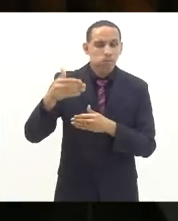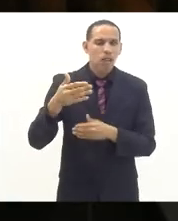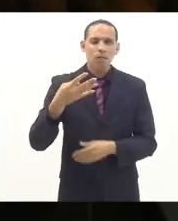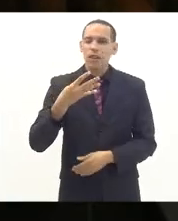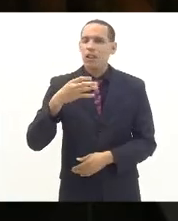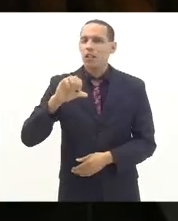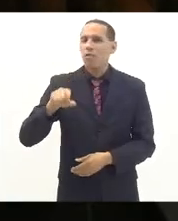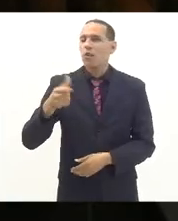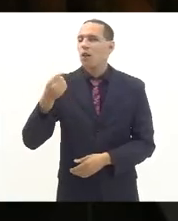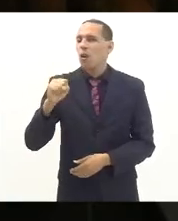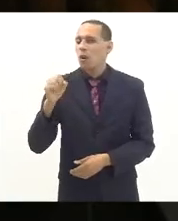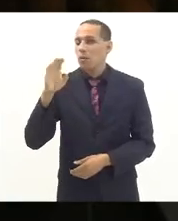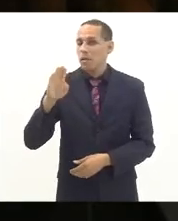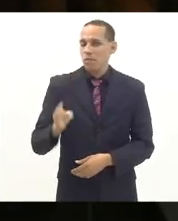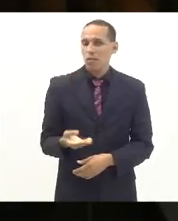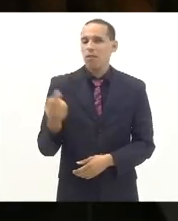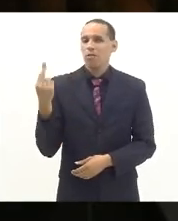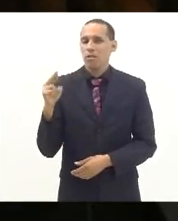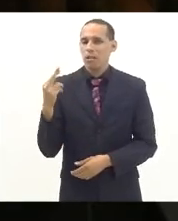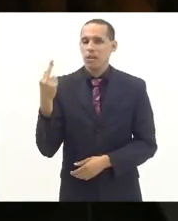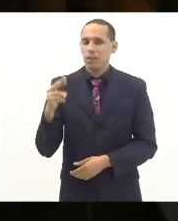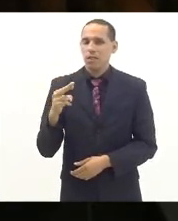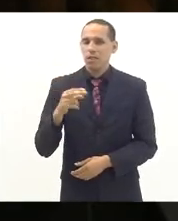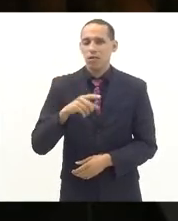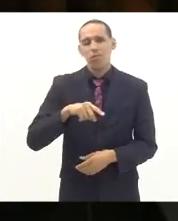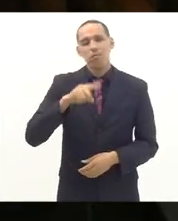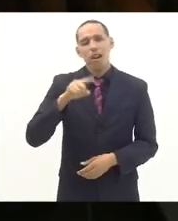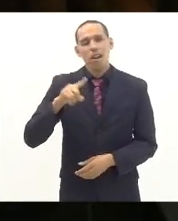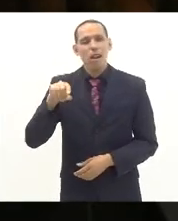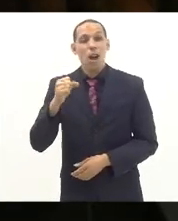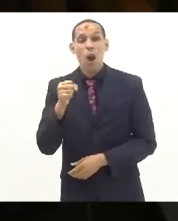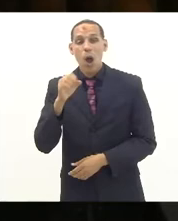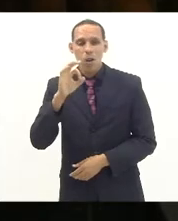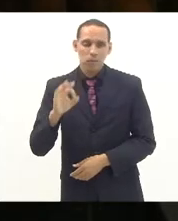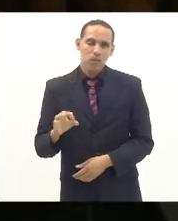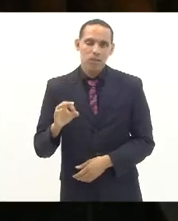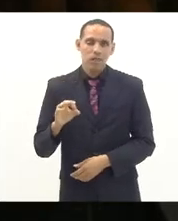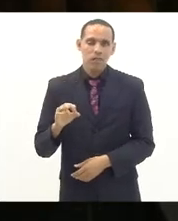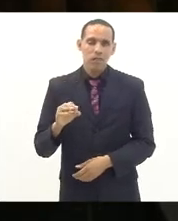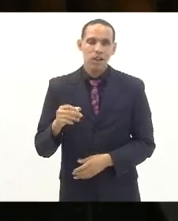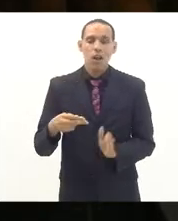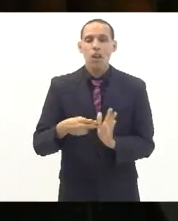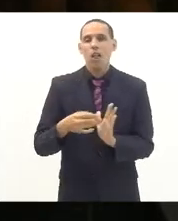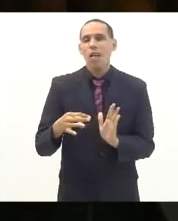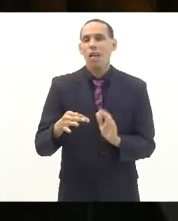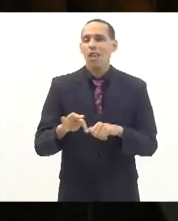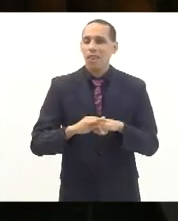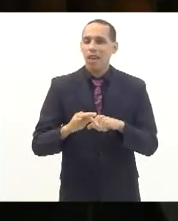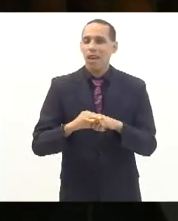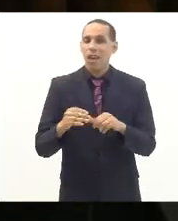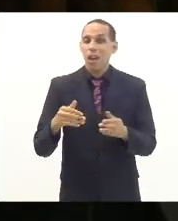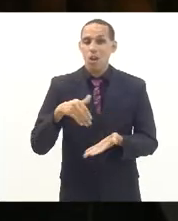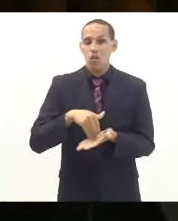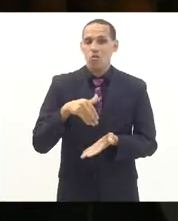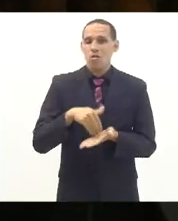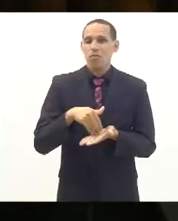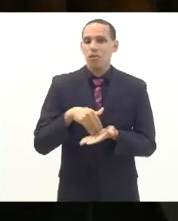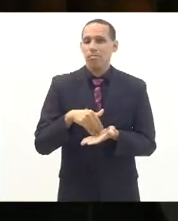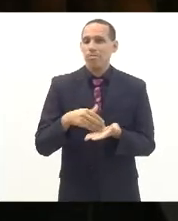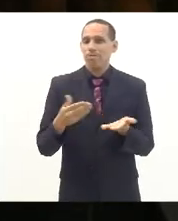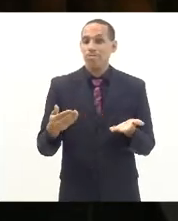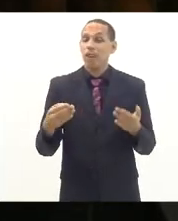49,8 bilhões de reais uma variação de oito por cento em relação a última nota técnica apresentada pelo menos